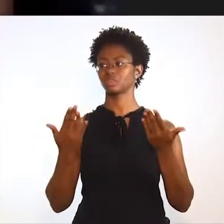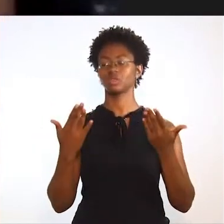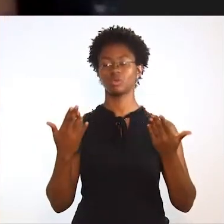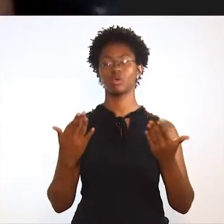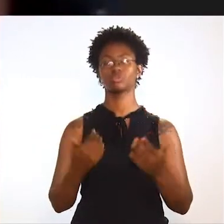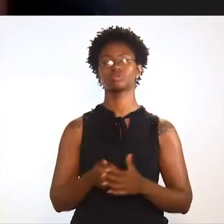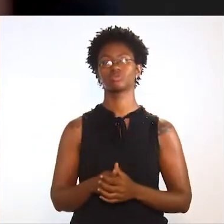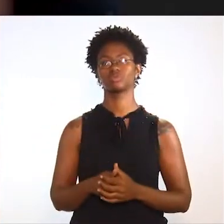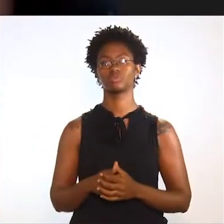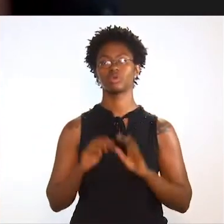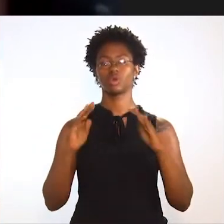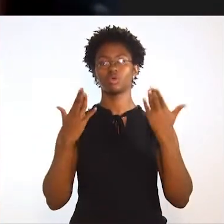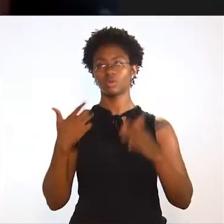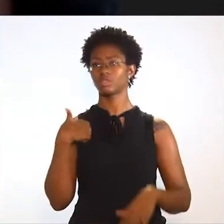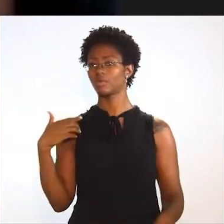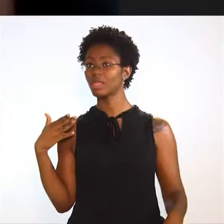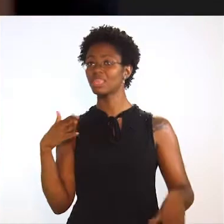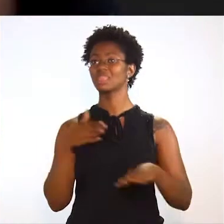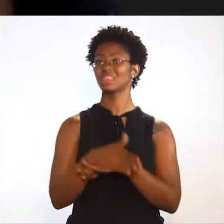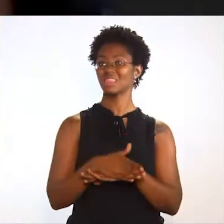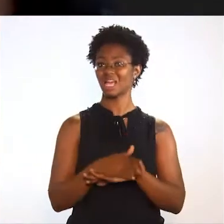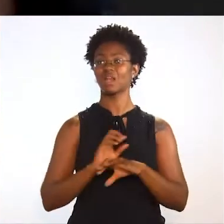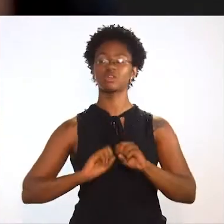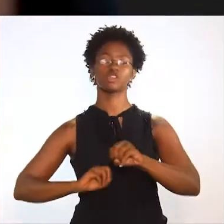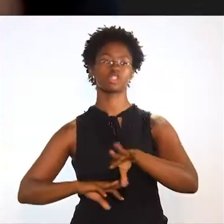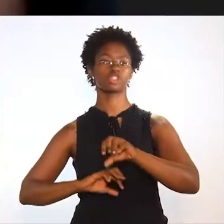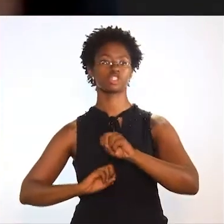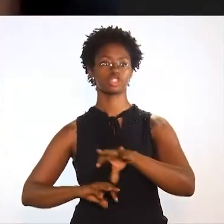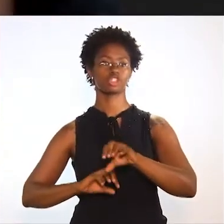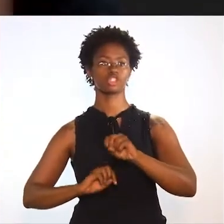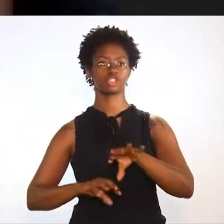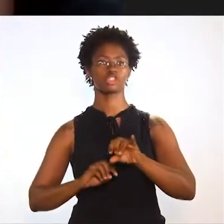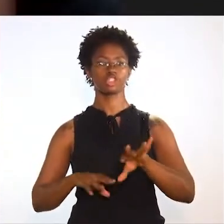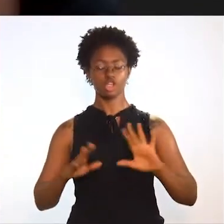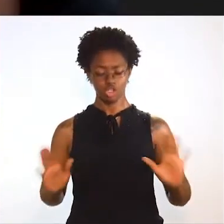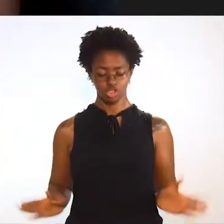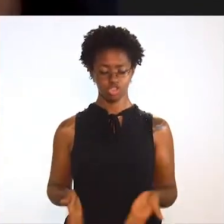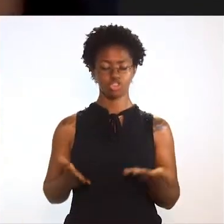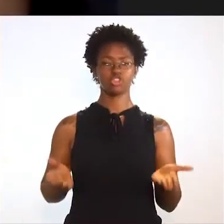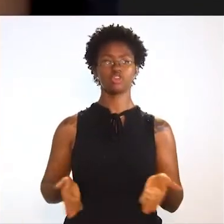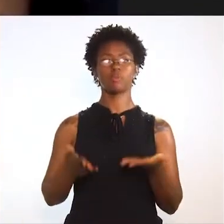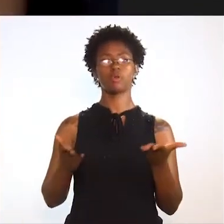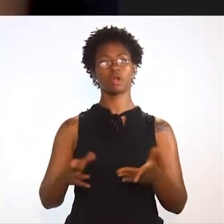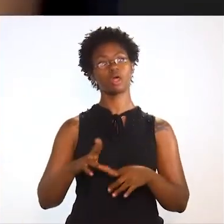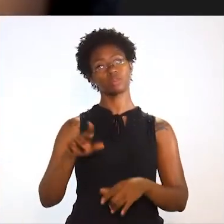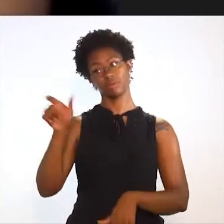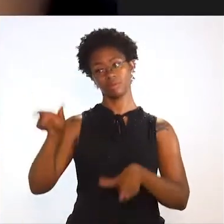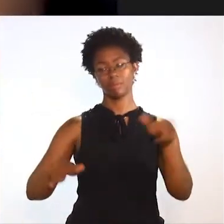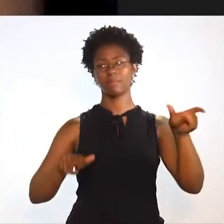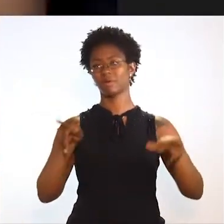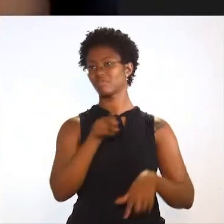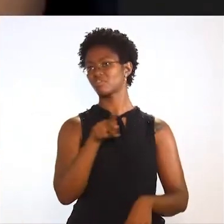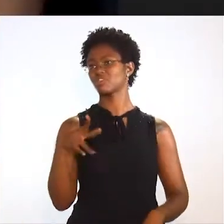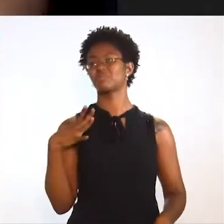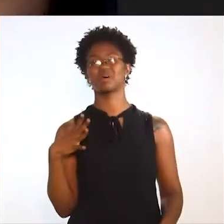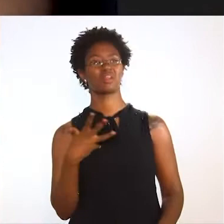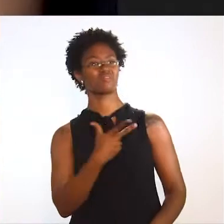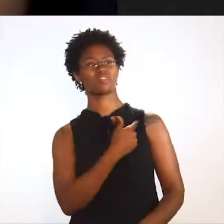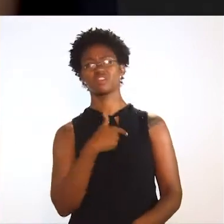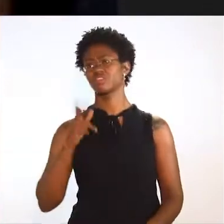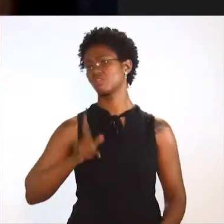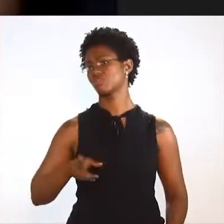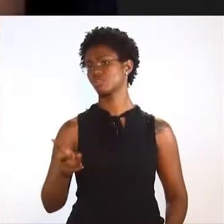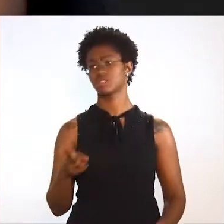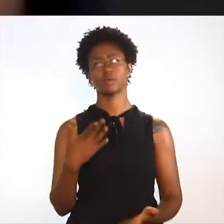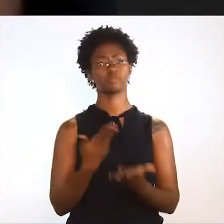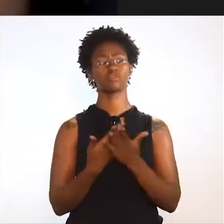quando eu tive acesso ao ensino, estimulada por professores maravilhosos,